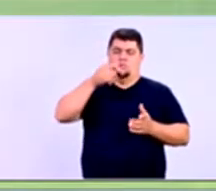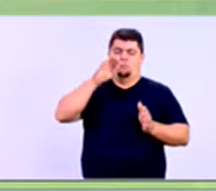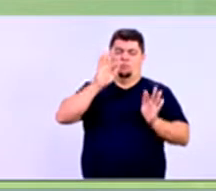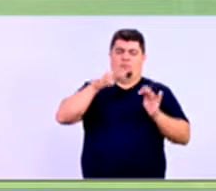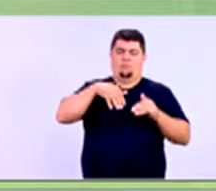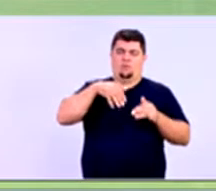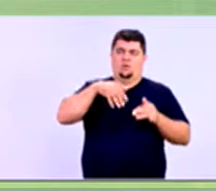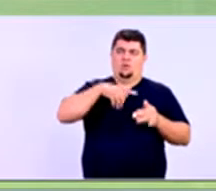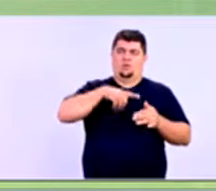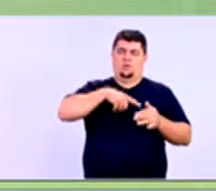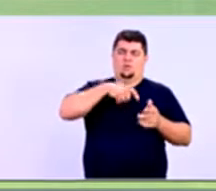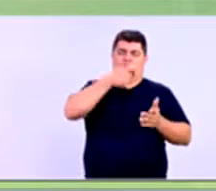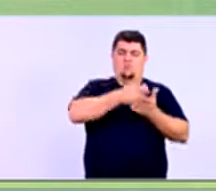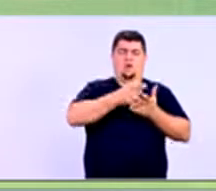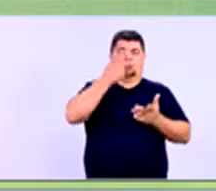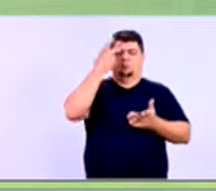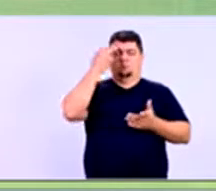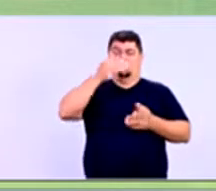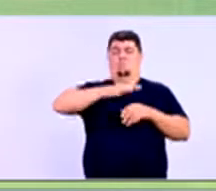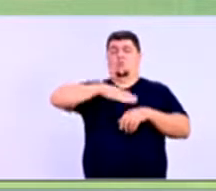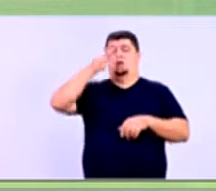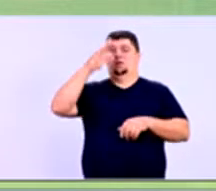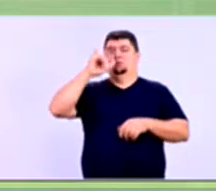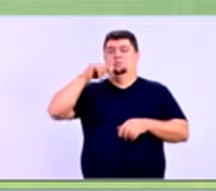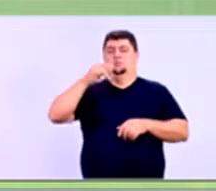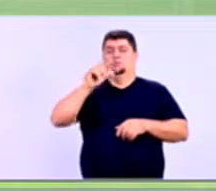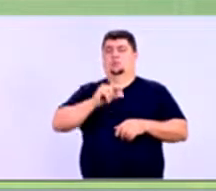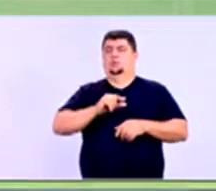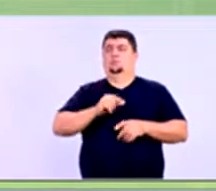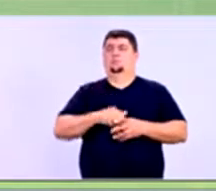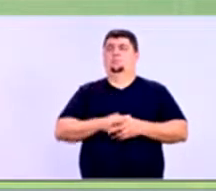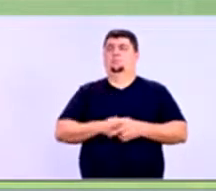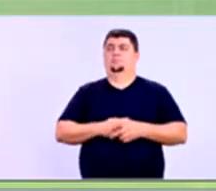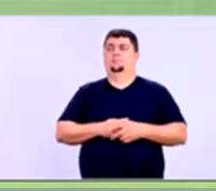devendo menos e o juro vai ser menor.